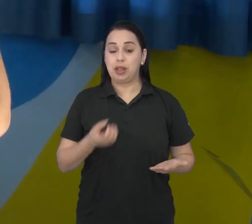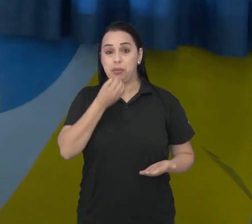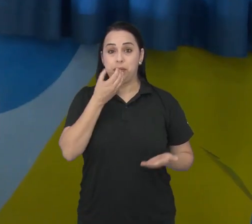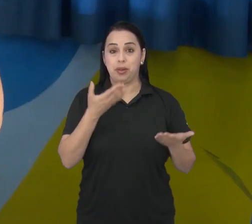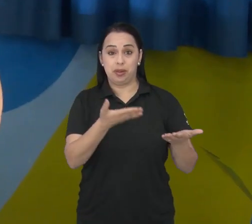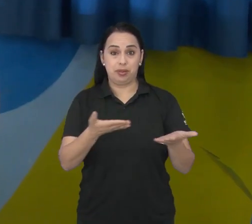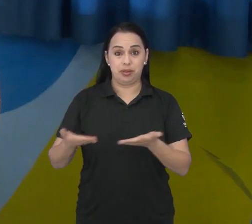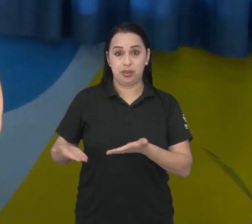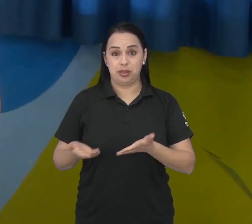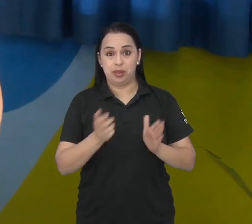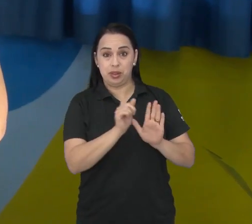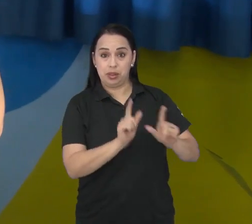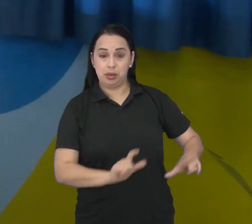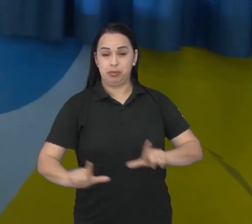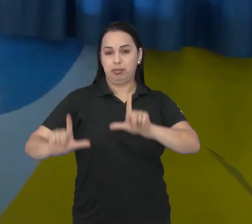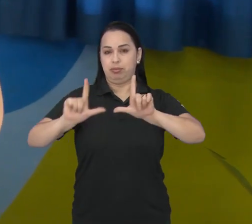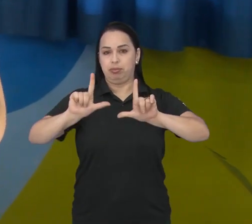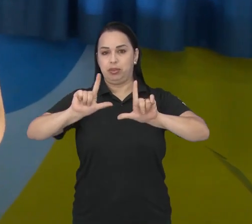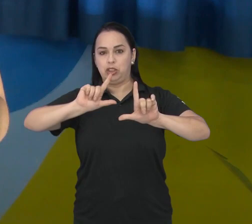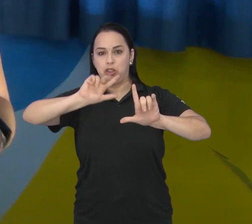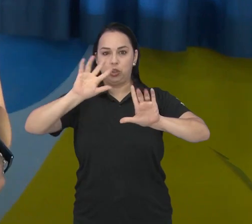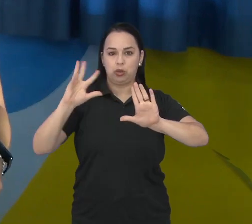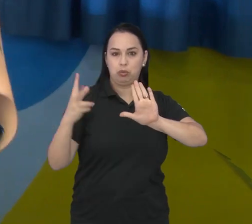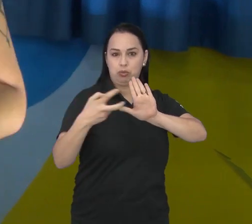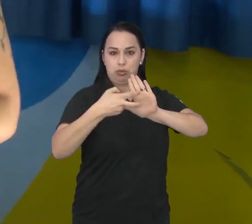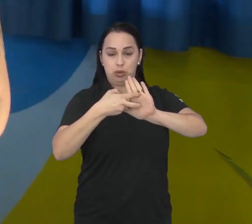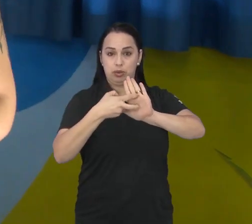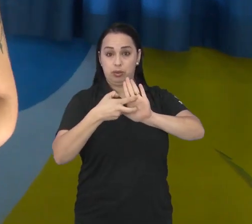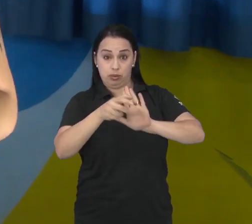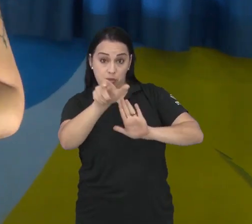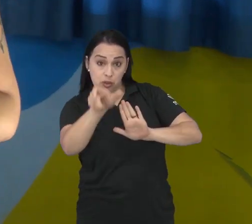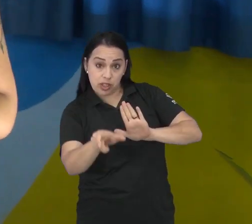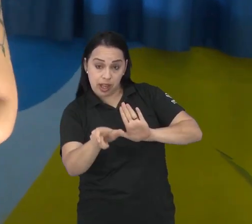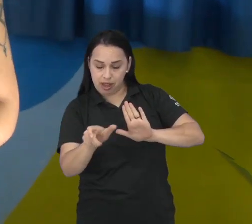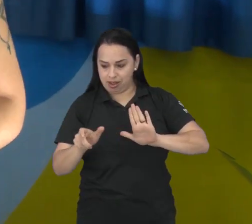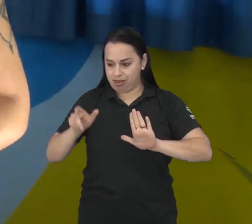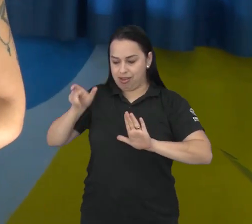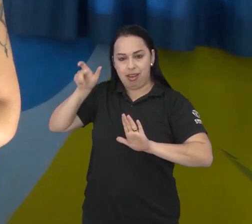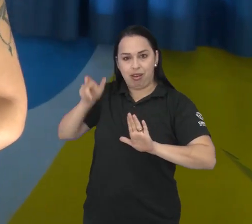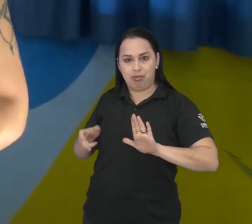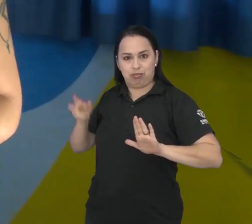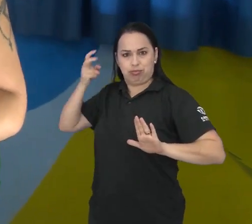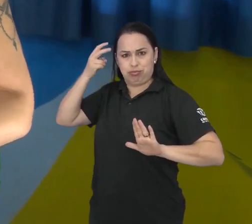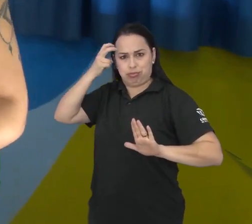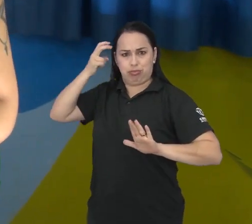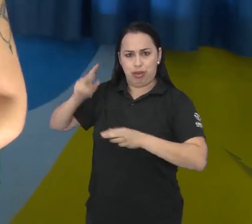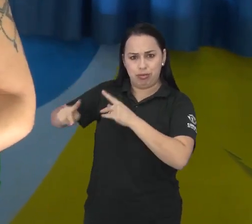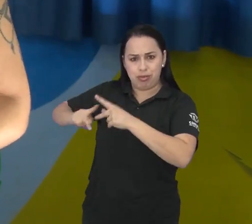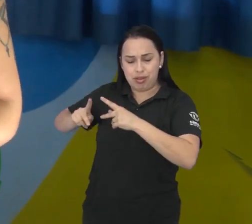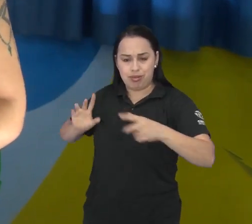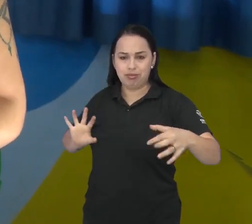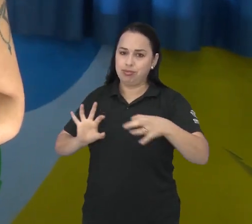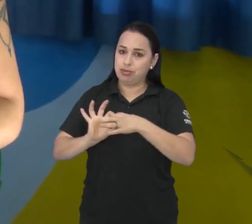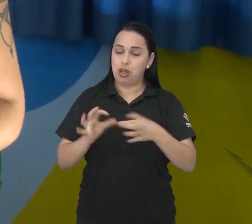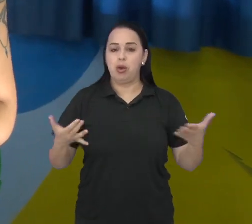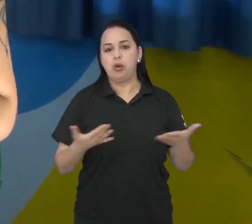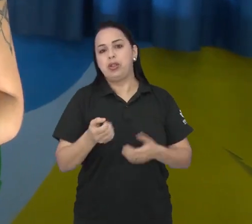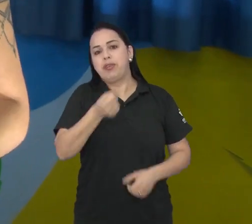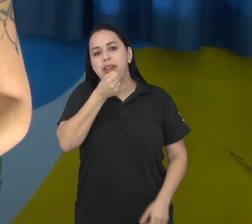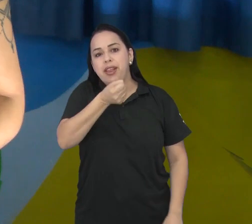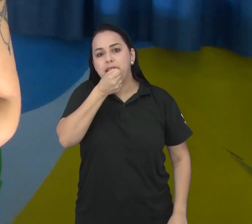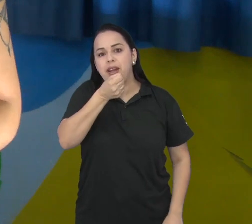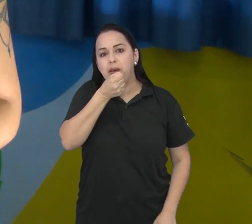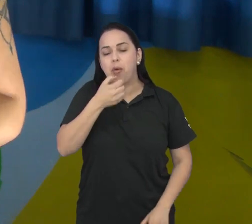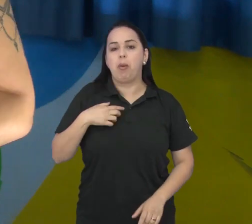Sejam bem-vindos ao Conexão Cultura, o programa que conecta você à cultura em São José dos Campos. Hoje eu vou entrevistar o músico